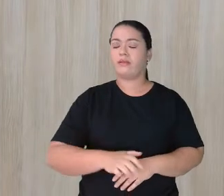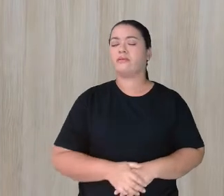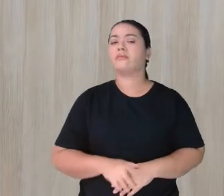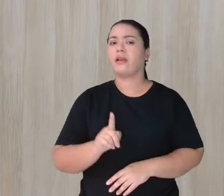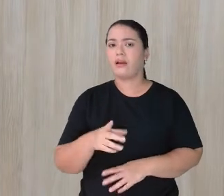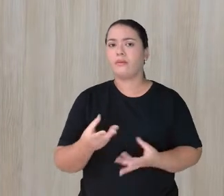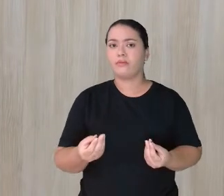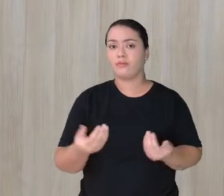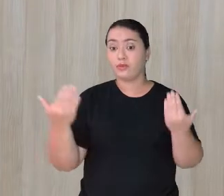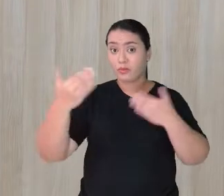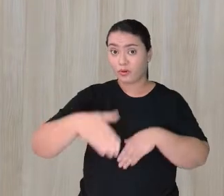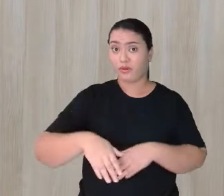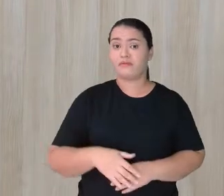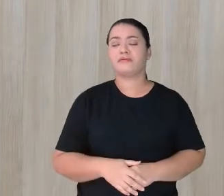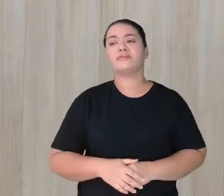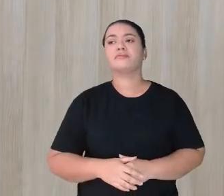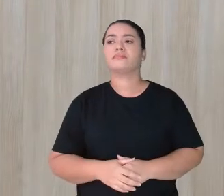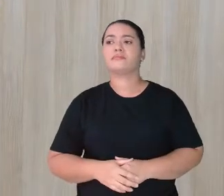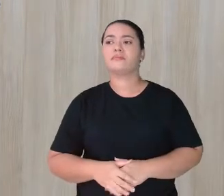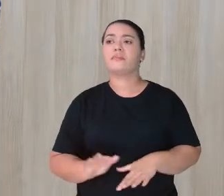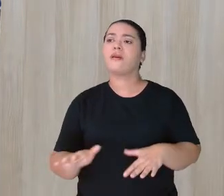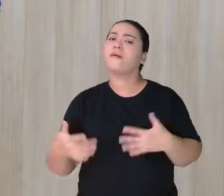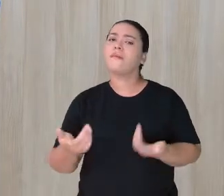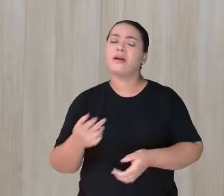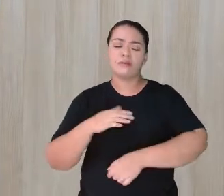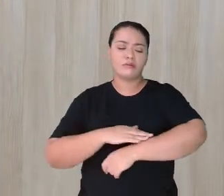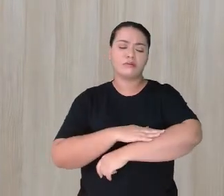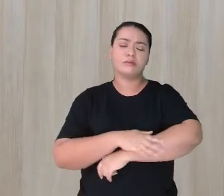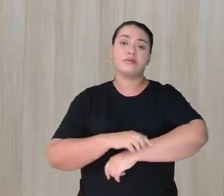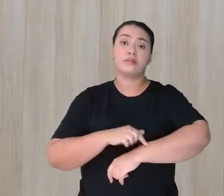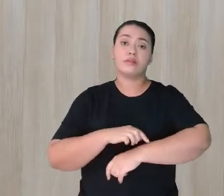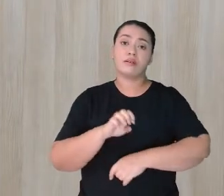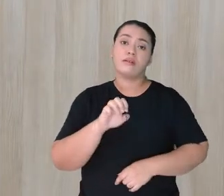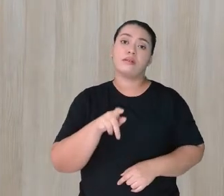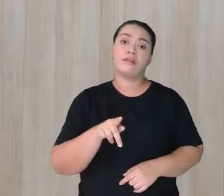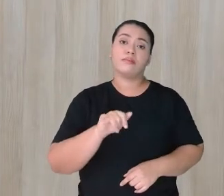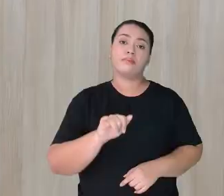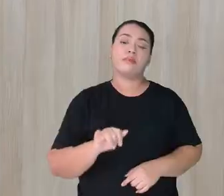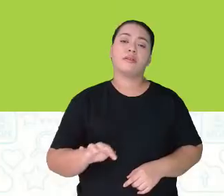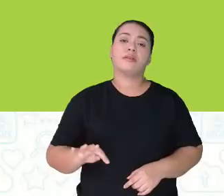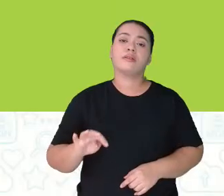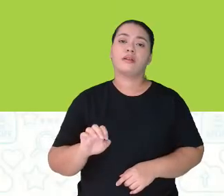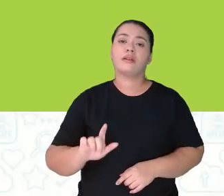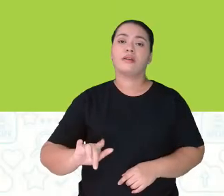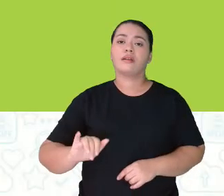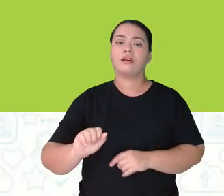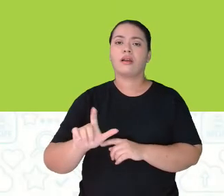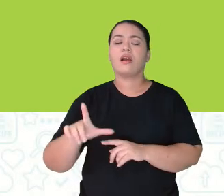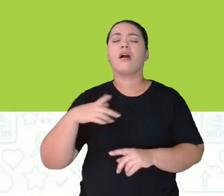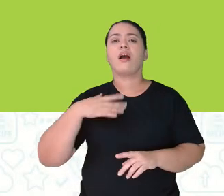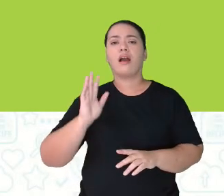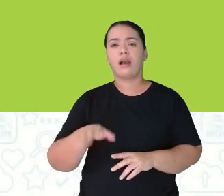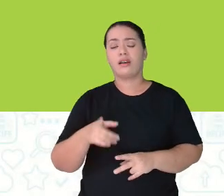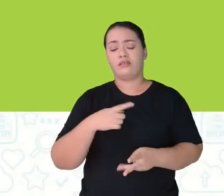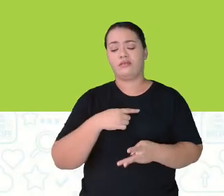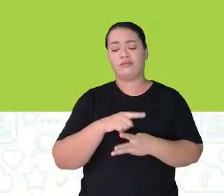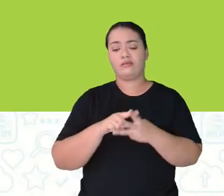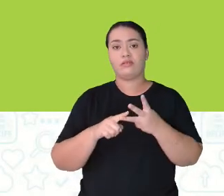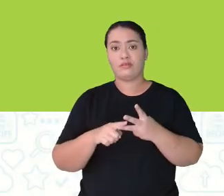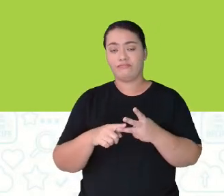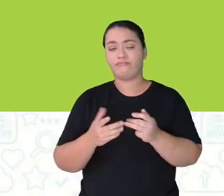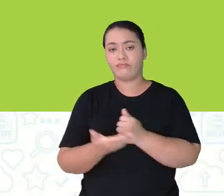concurso, né? Mas o tecido epitelial, ele já tem uma classificação em 3 grupos